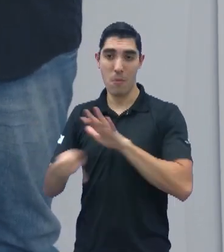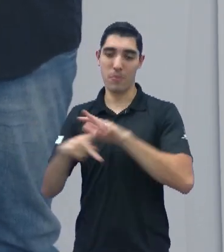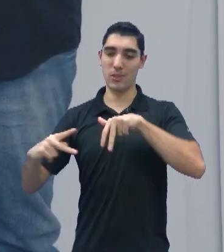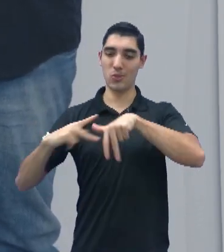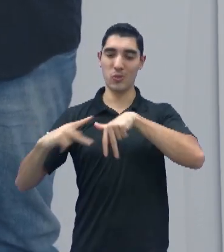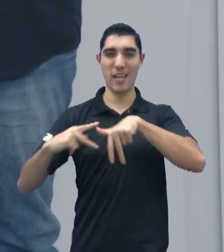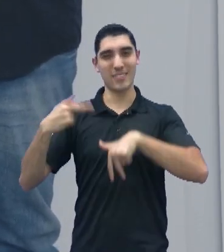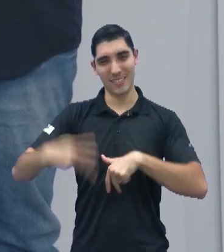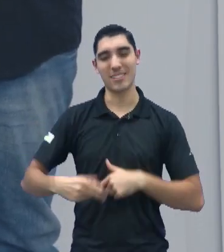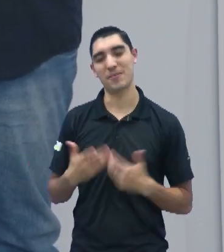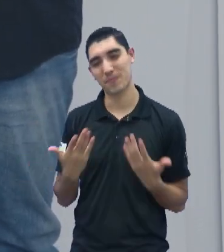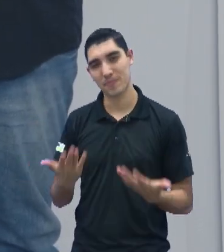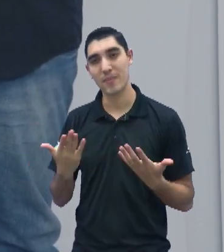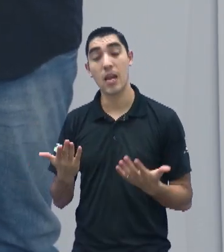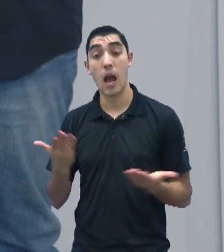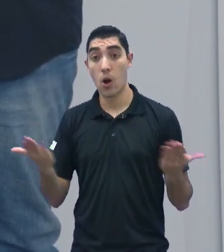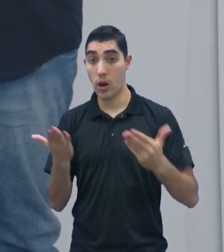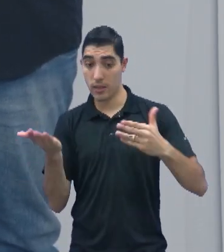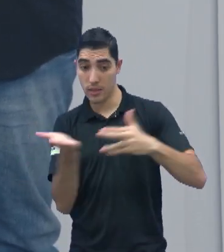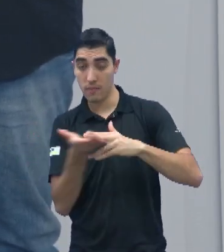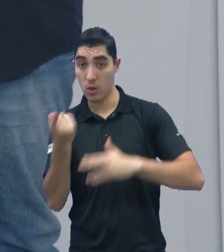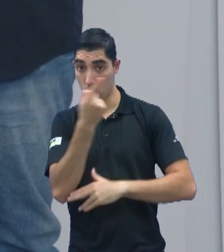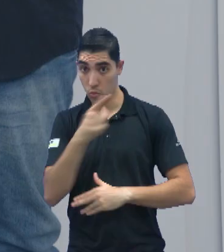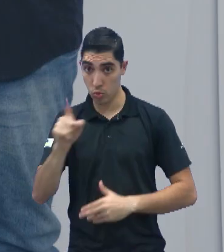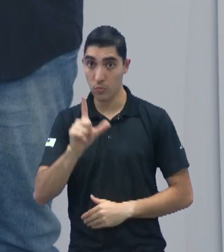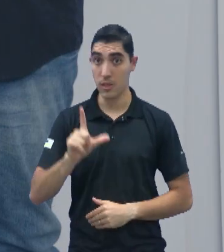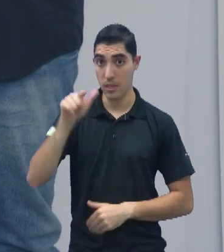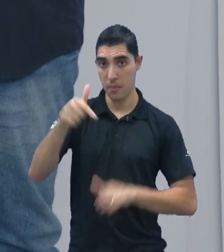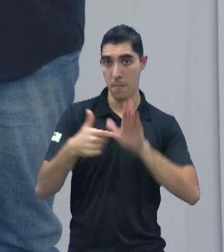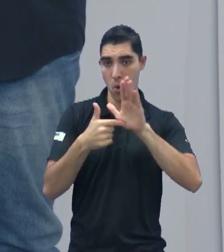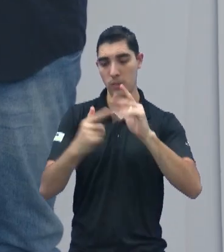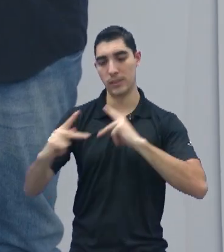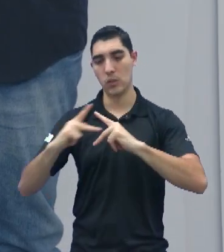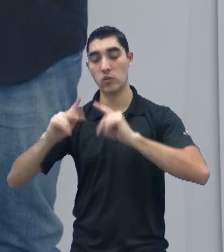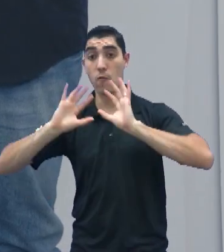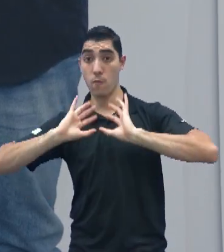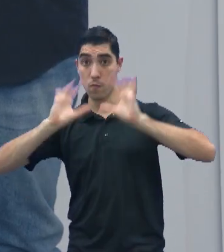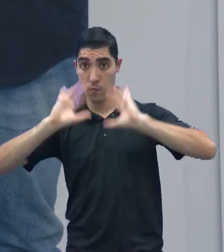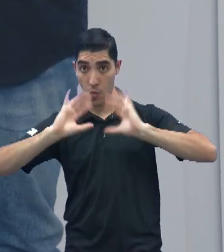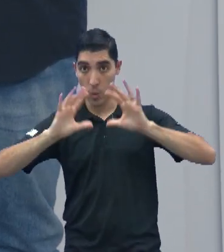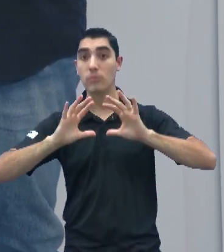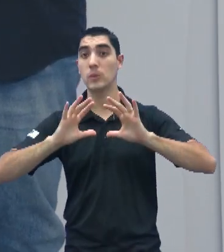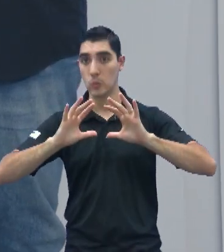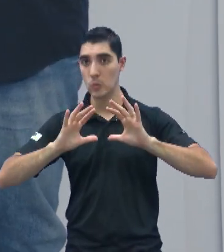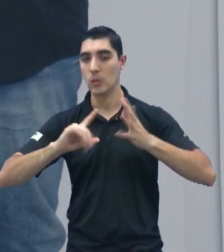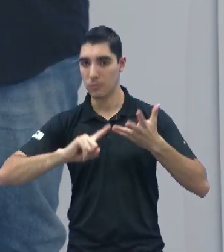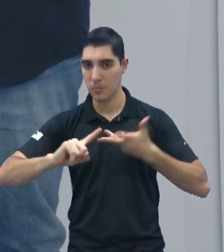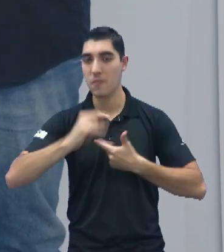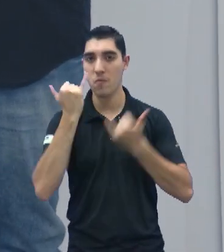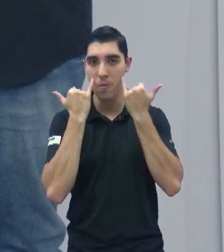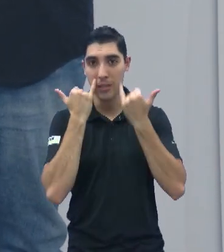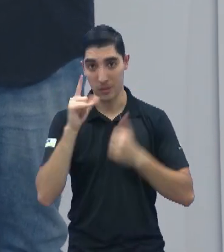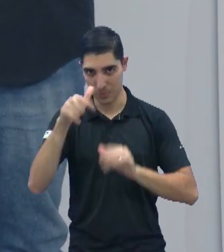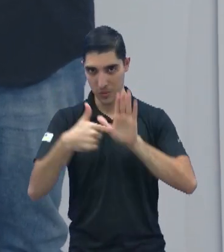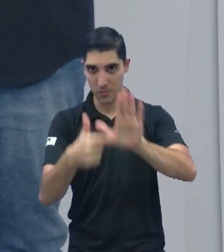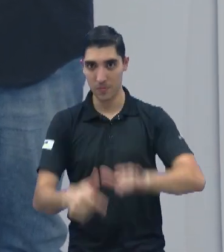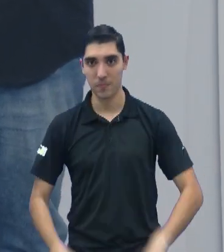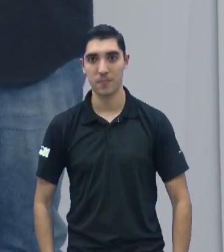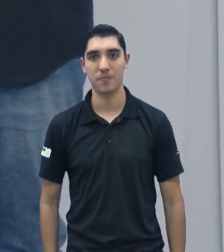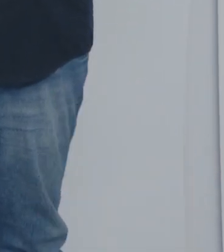certo? A gente vai para o último intervalo do dia. Na volta, informações do vôlei para você. Tem muita coisa ainda na Hora do Esporte. Não sai daí, já